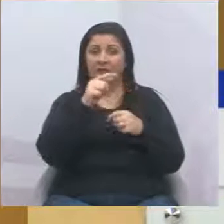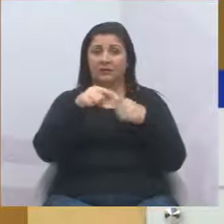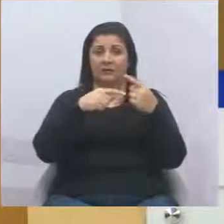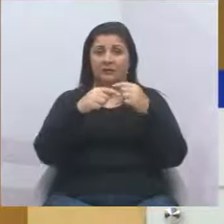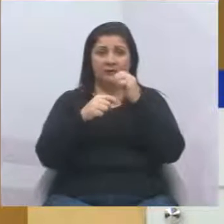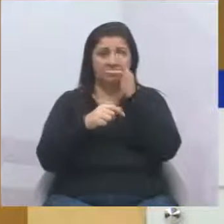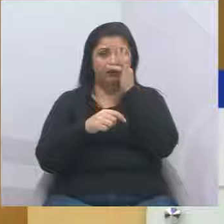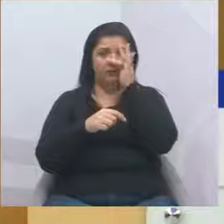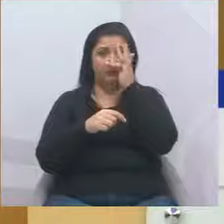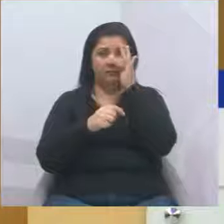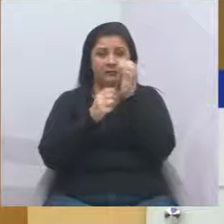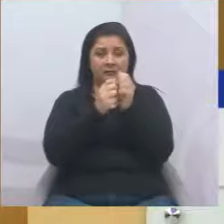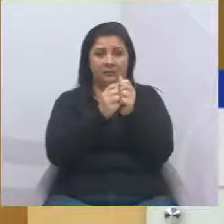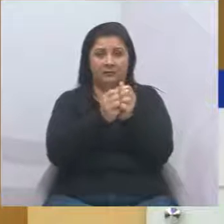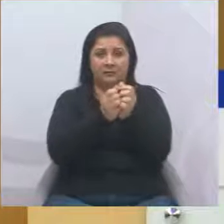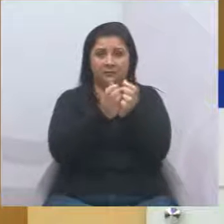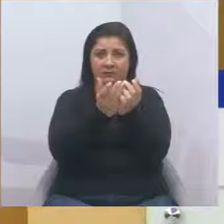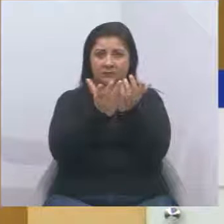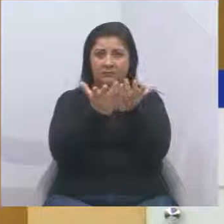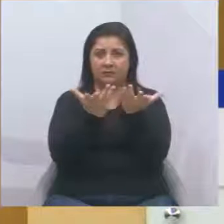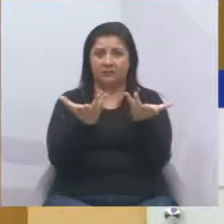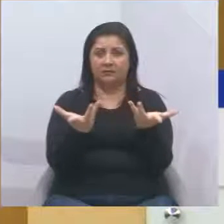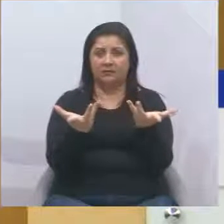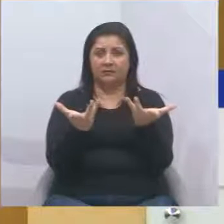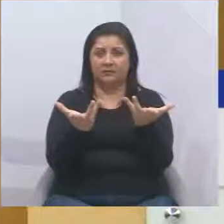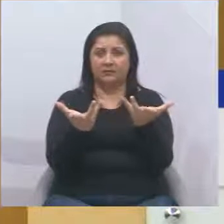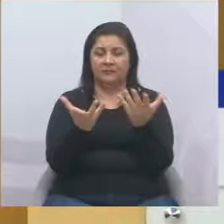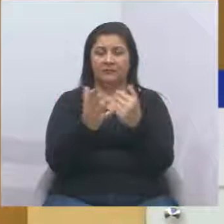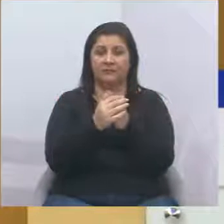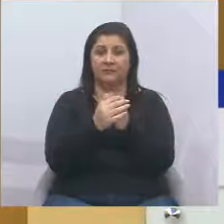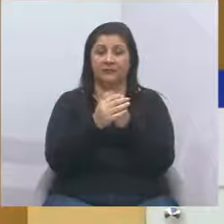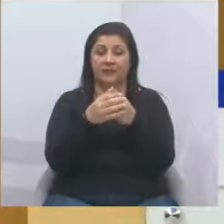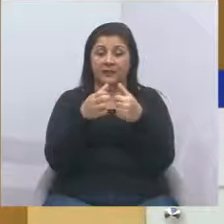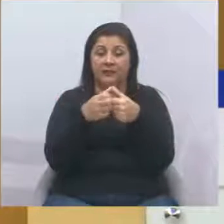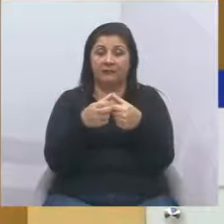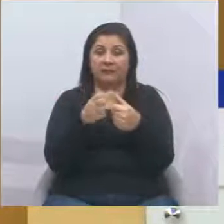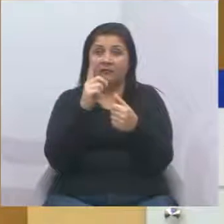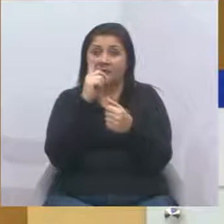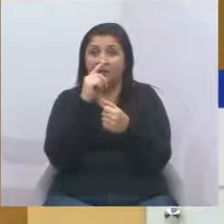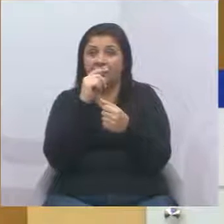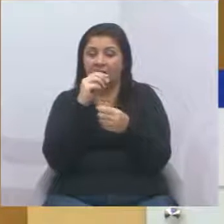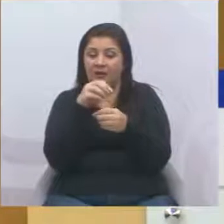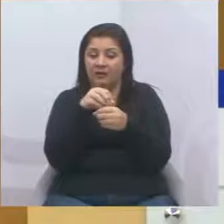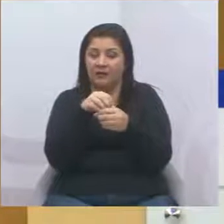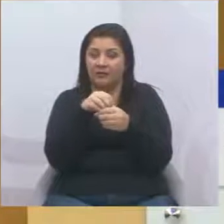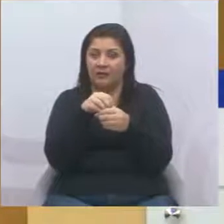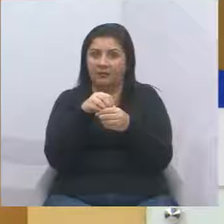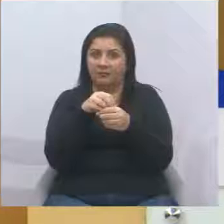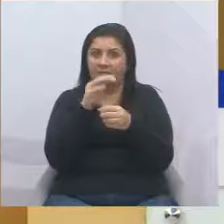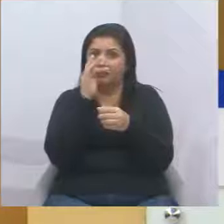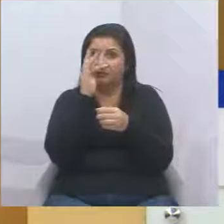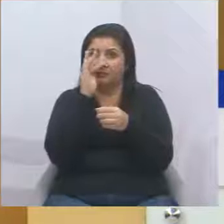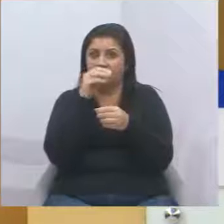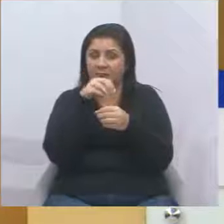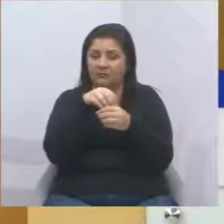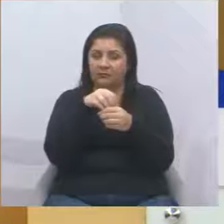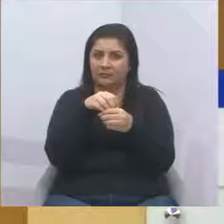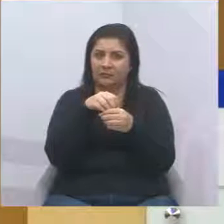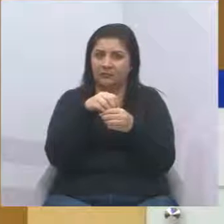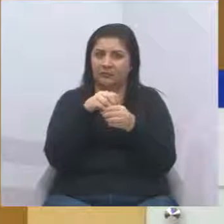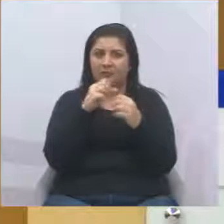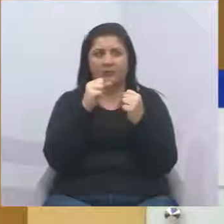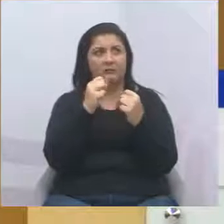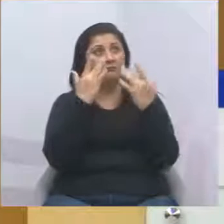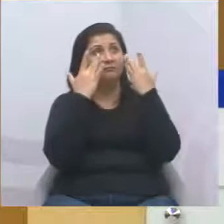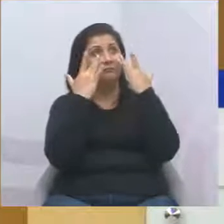uma forma de uma taça e retêm a umidade do orvalho ou da chuva, podendo tornar-se atrativo